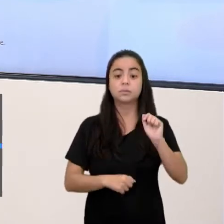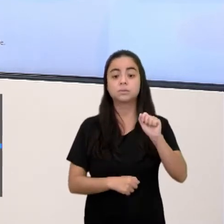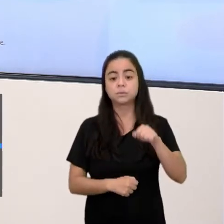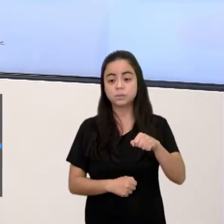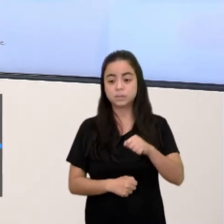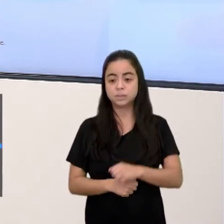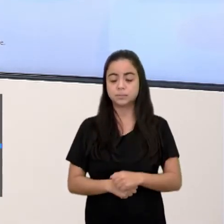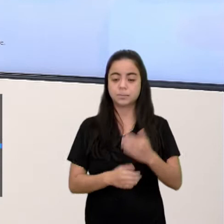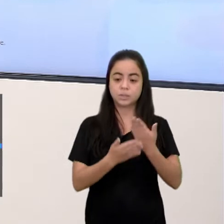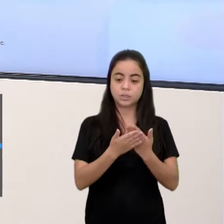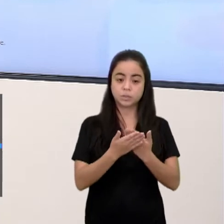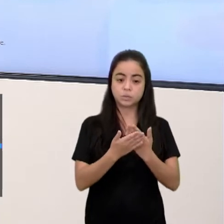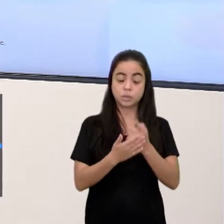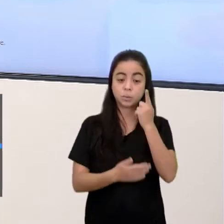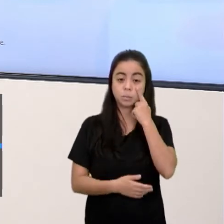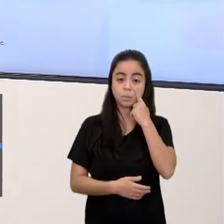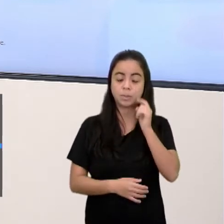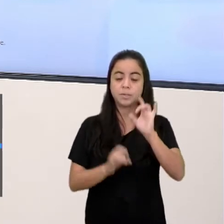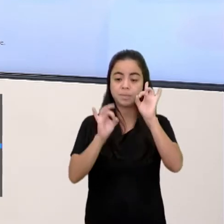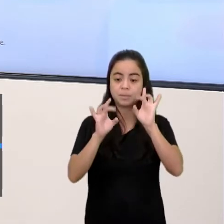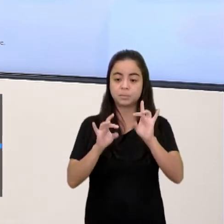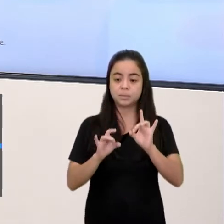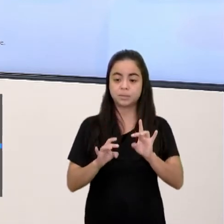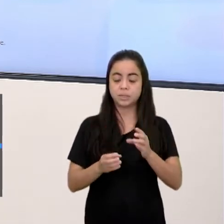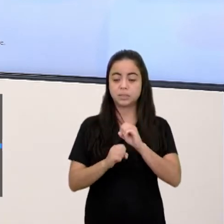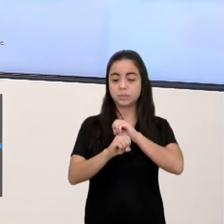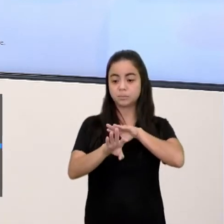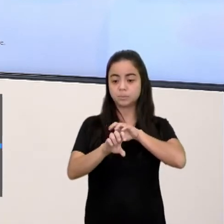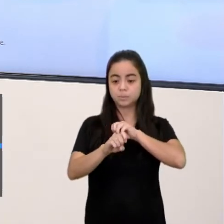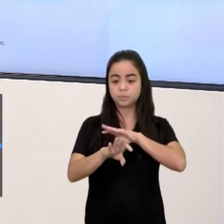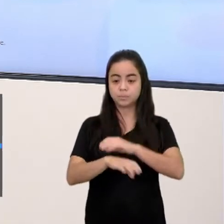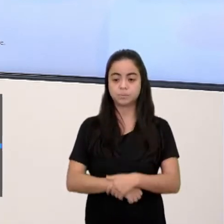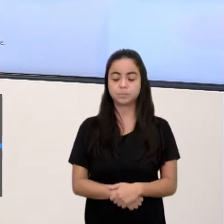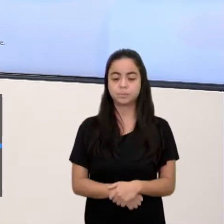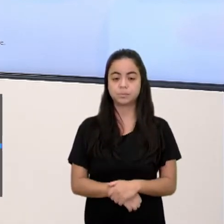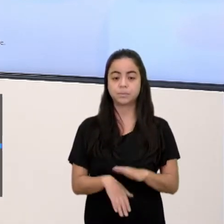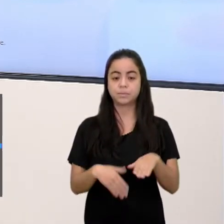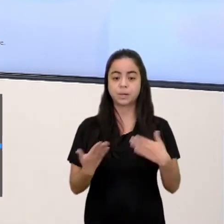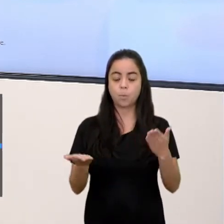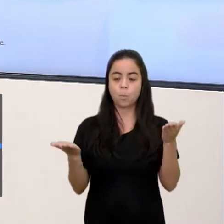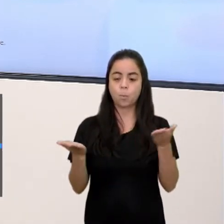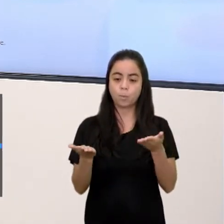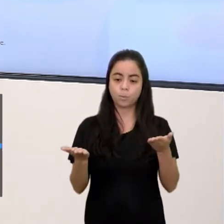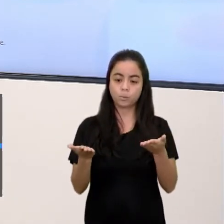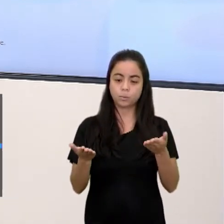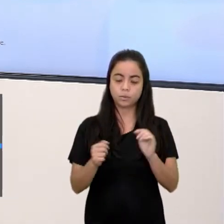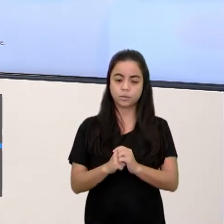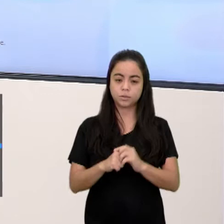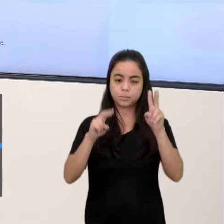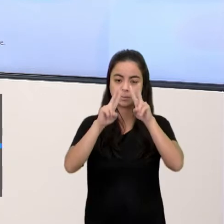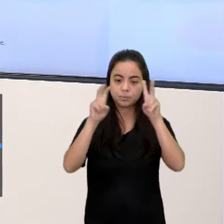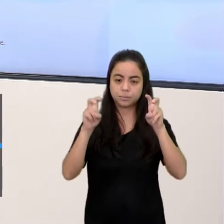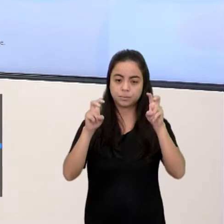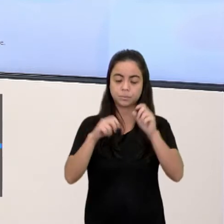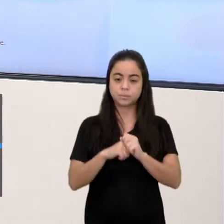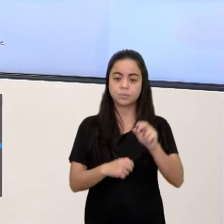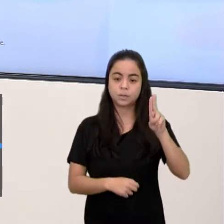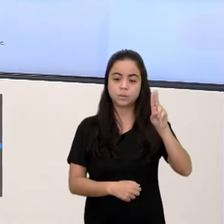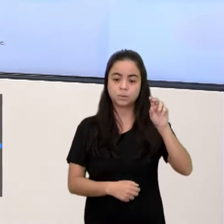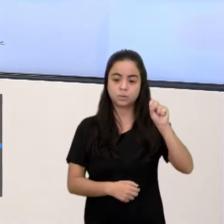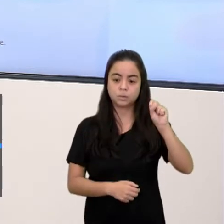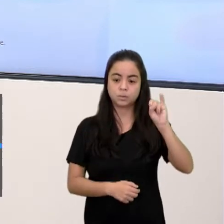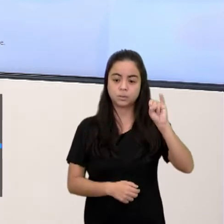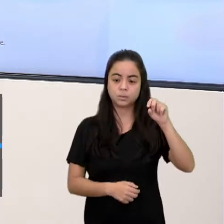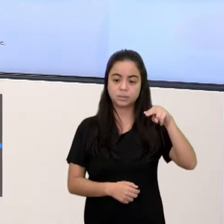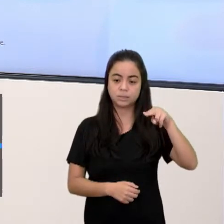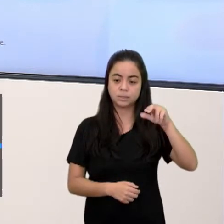nas aulas anteriores uma especialista contando essas coisas pra gente, tá bom? Então hoje a gente vai falar para vocês sobre a usina mesmo, né?